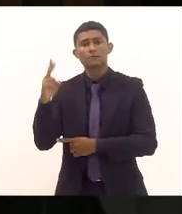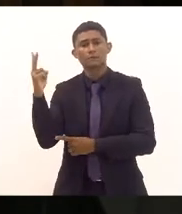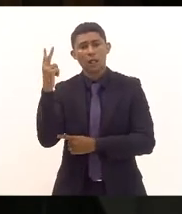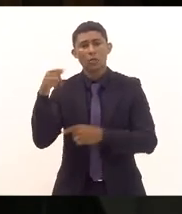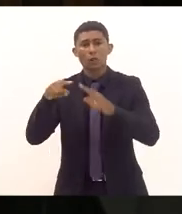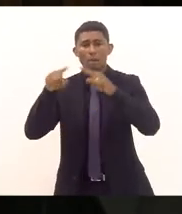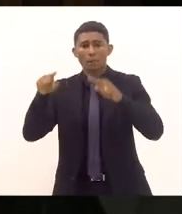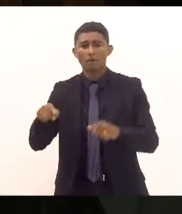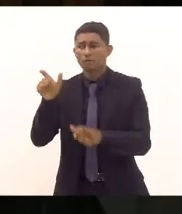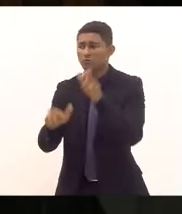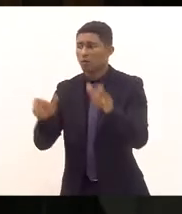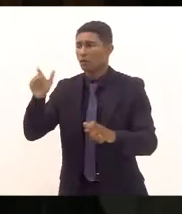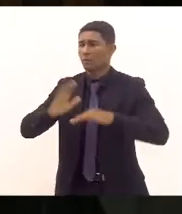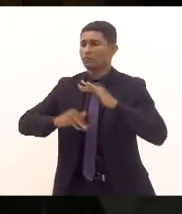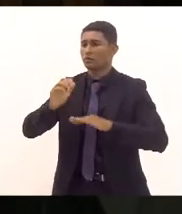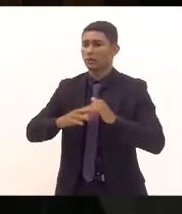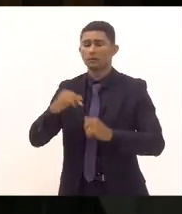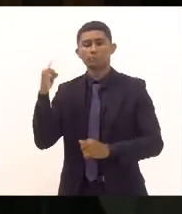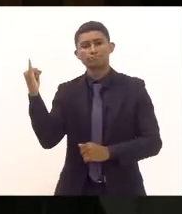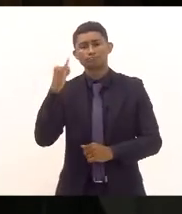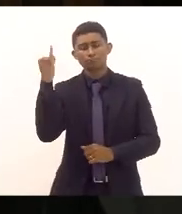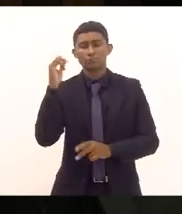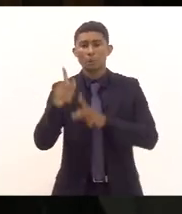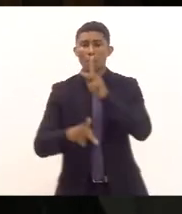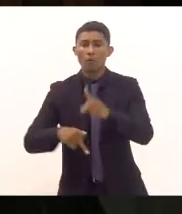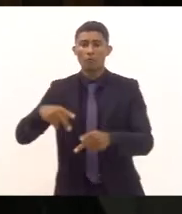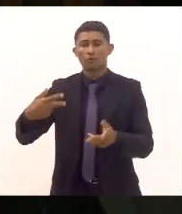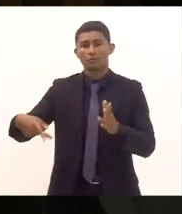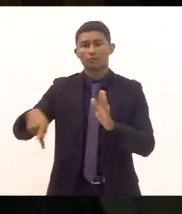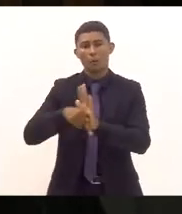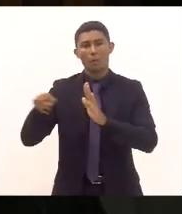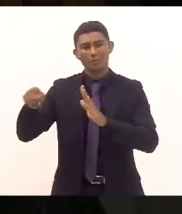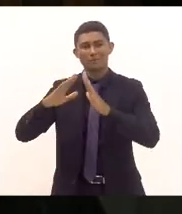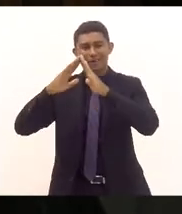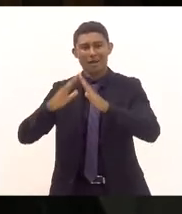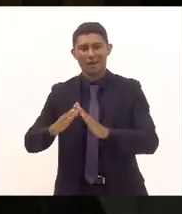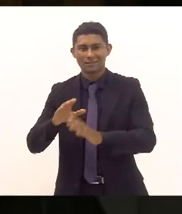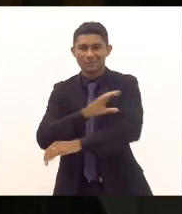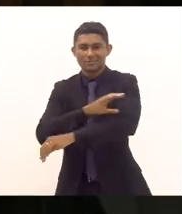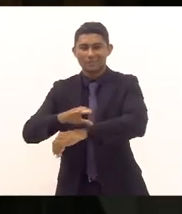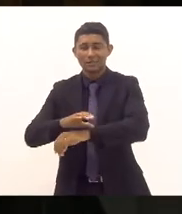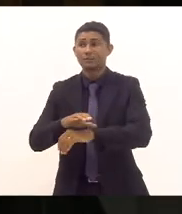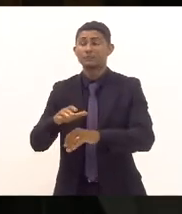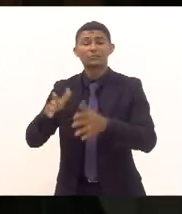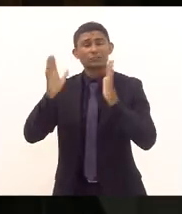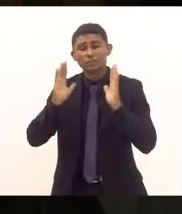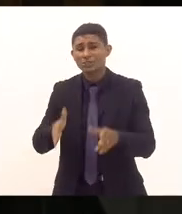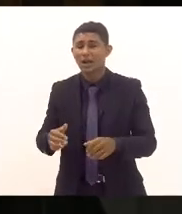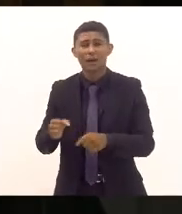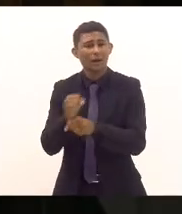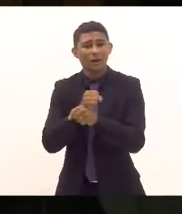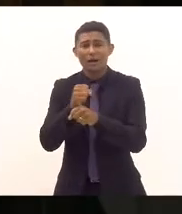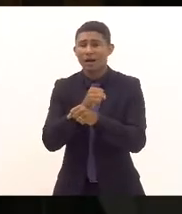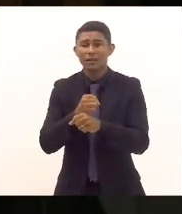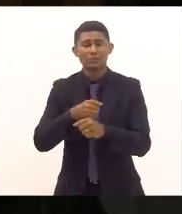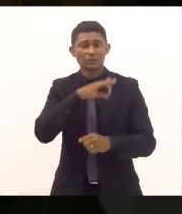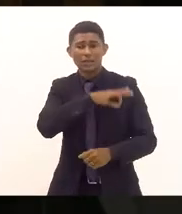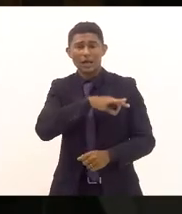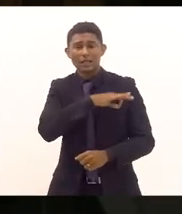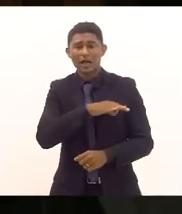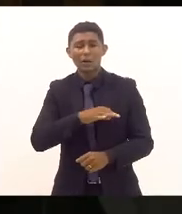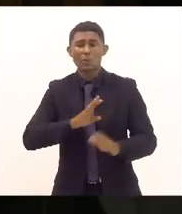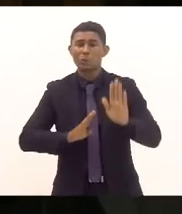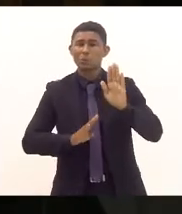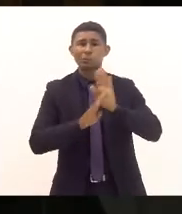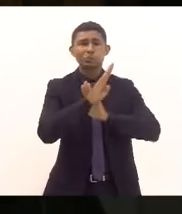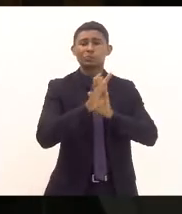os direitos sociais da população Campista e que estão há tanto tempo sem reajuste e no processo que a gente não pode chamar